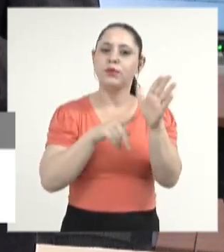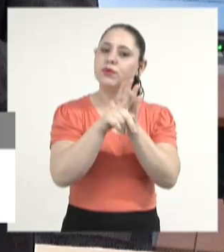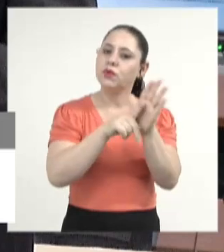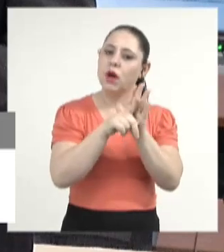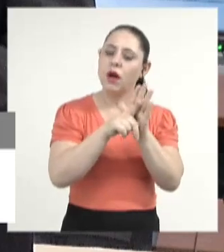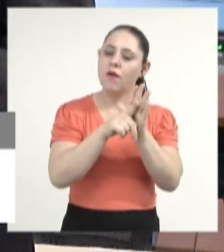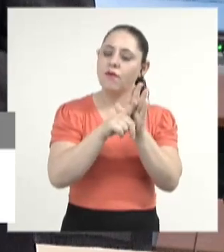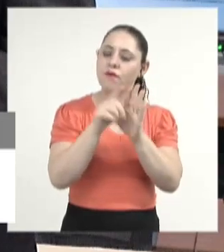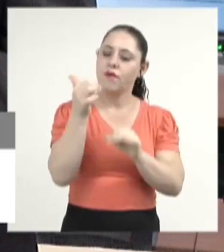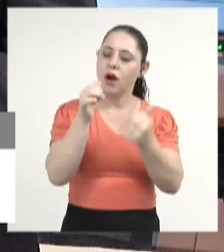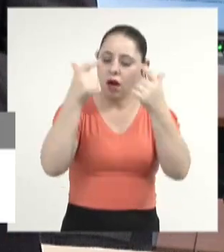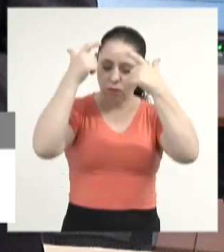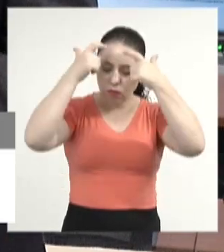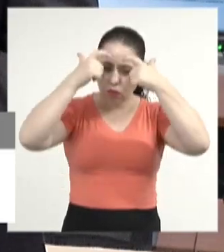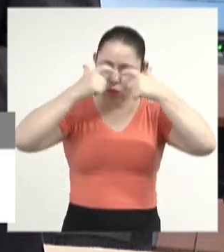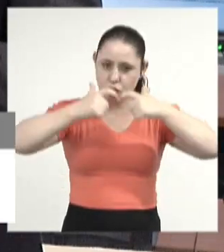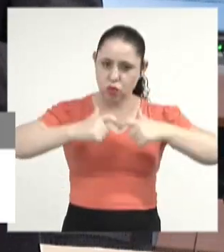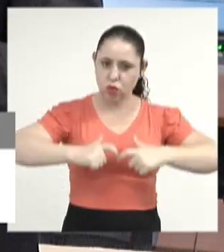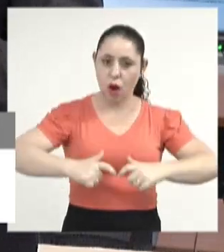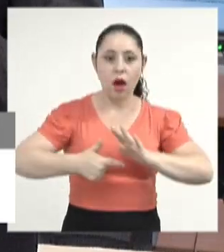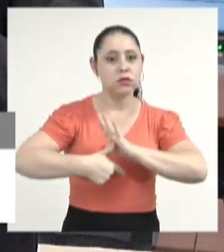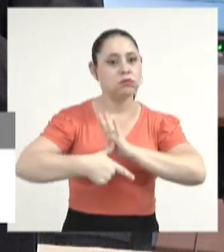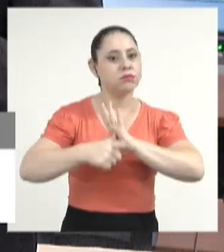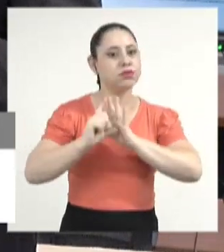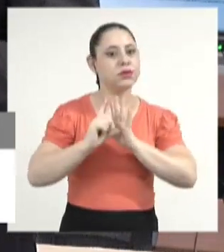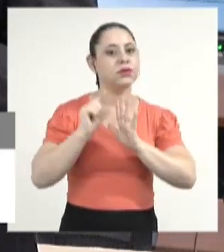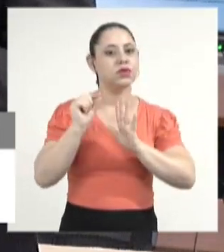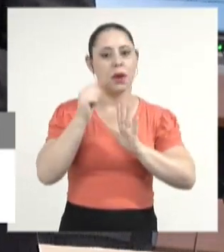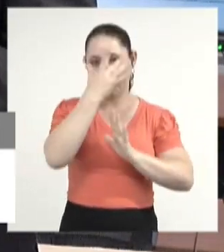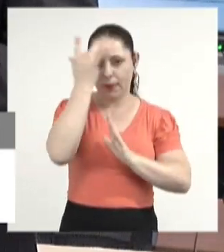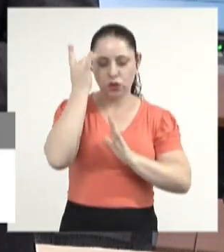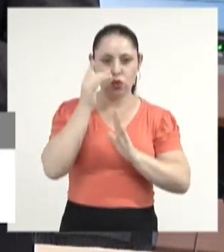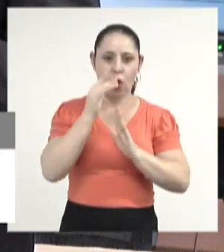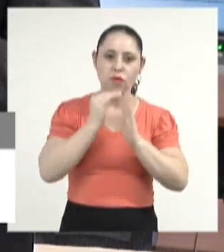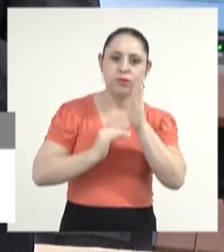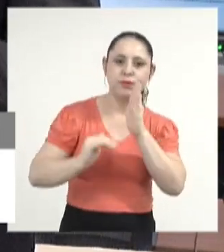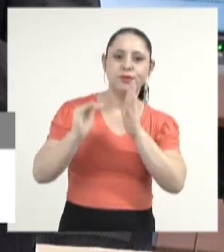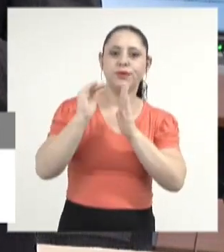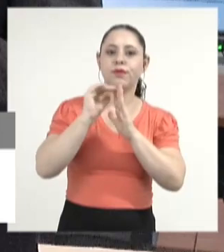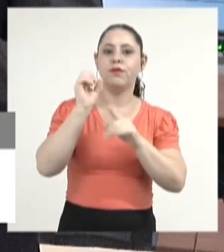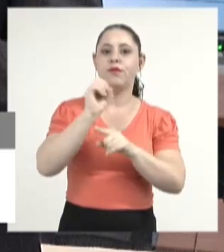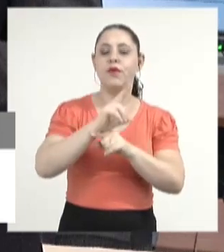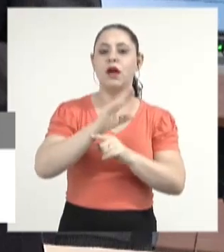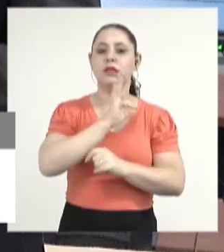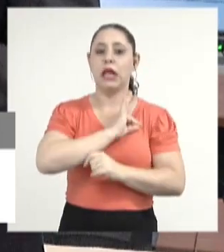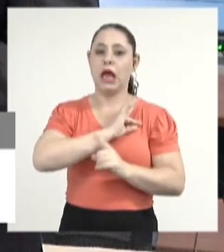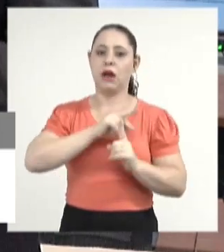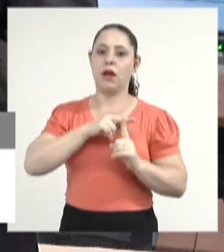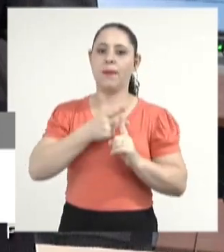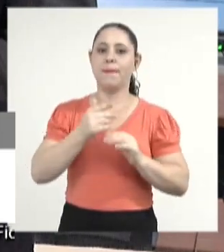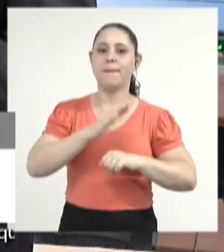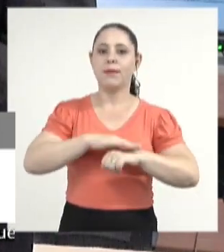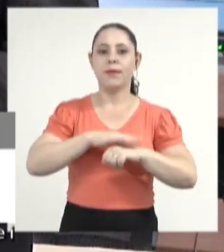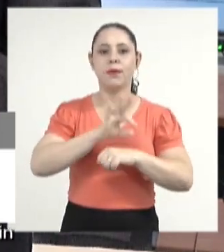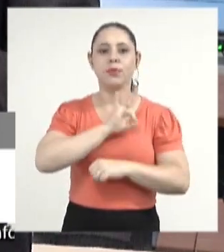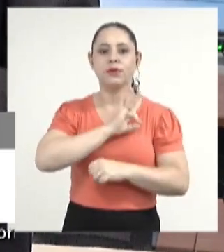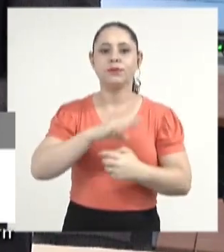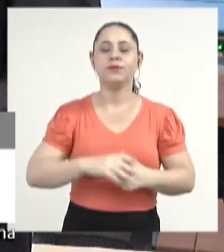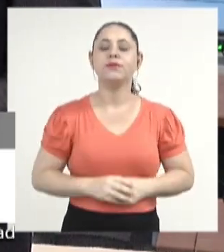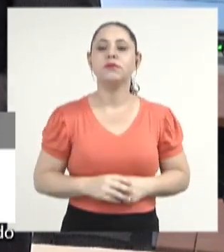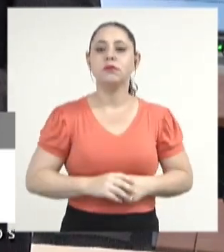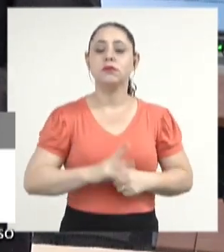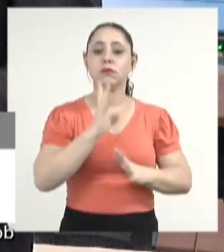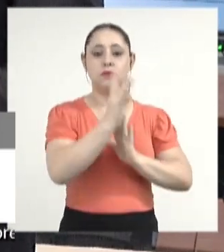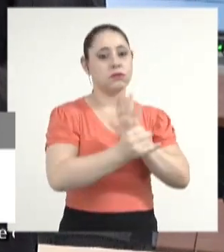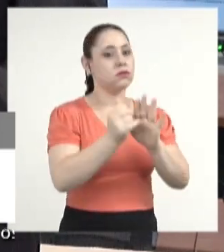psicológico e avaliação física ocupacional para a promoção da classe e referência superior dos agentes da polícia. Esse é